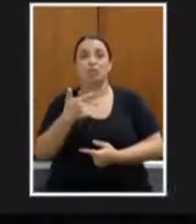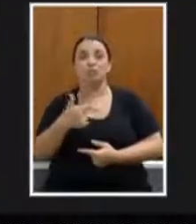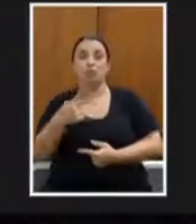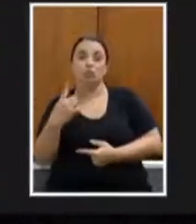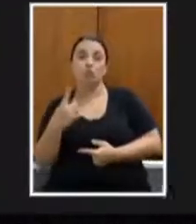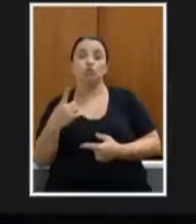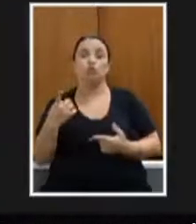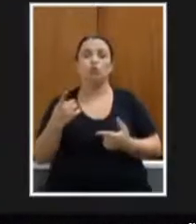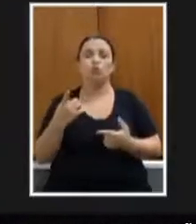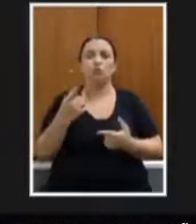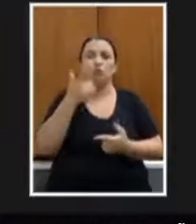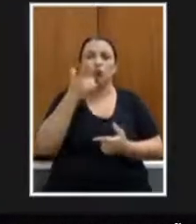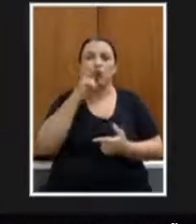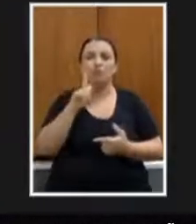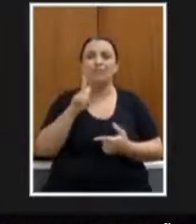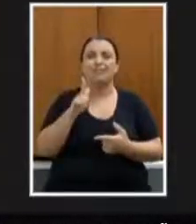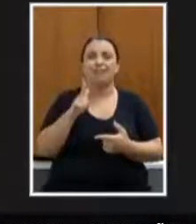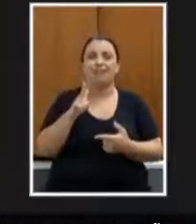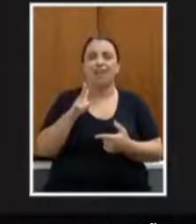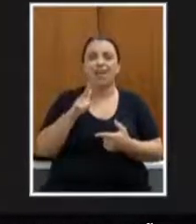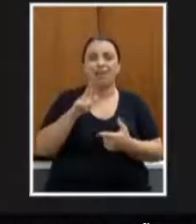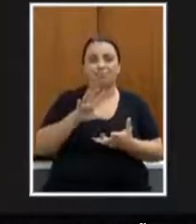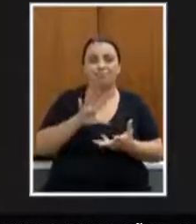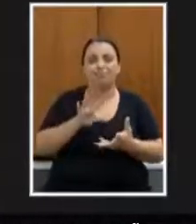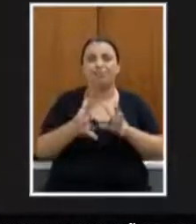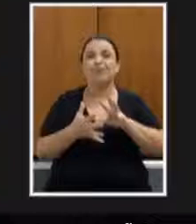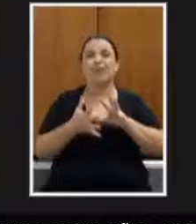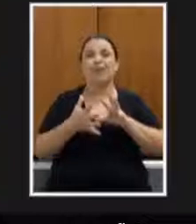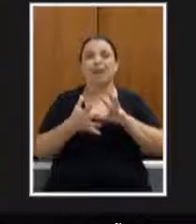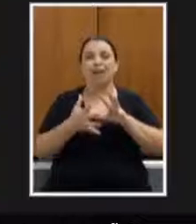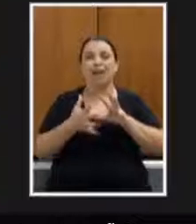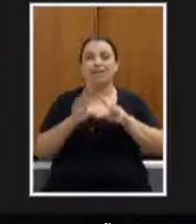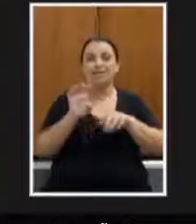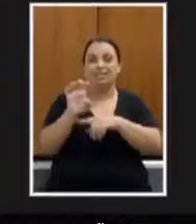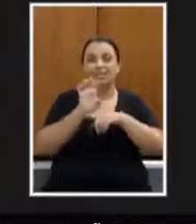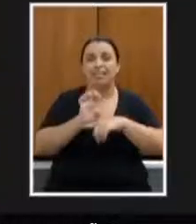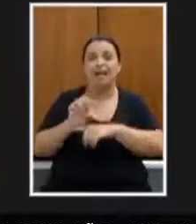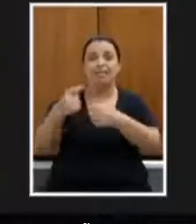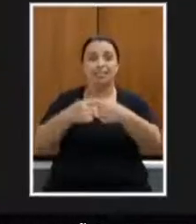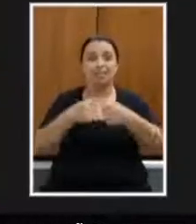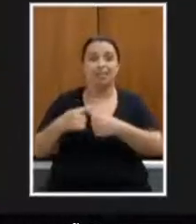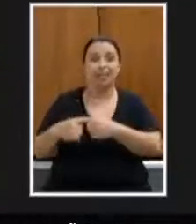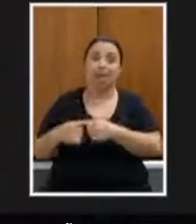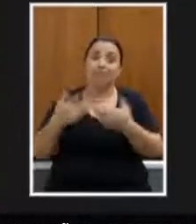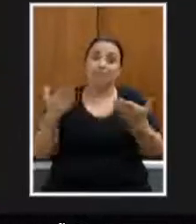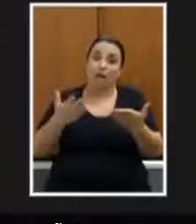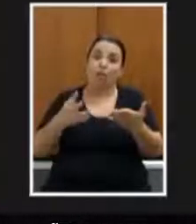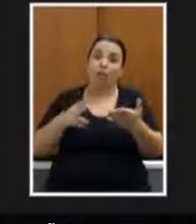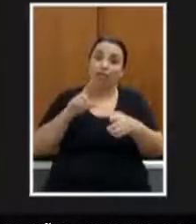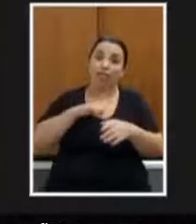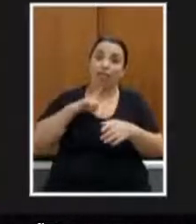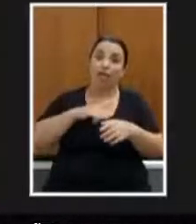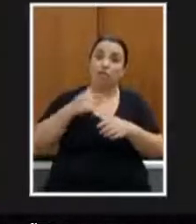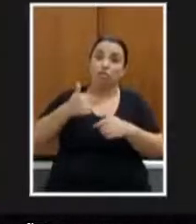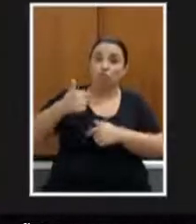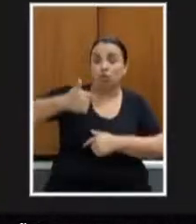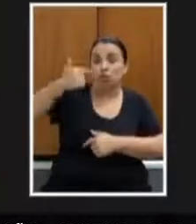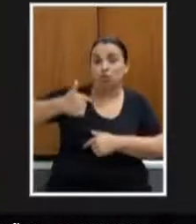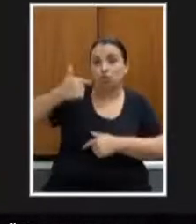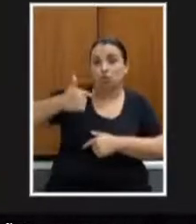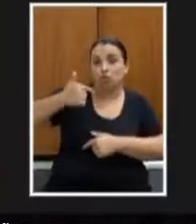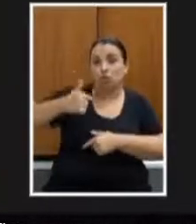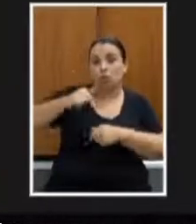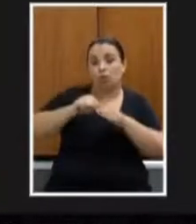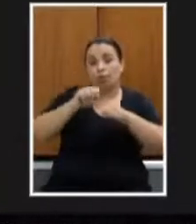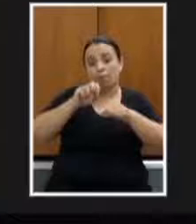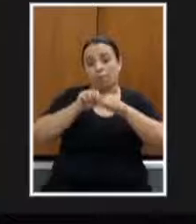nossas cidades, ainda com essa segunda onda aí do Covid, que a gente não sabe o que será, né, mas com certeza nós estaremos de